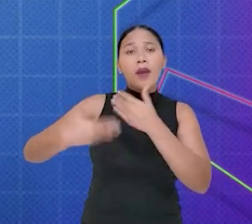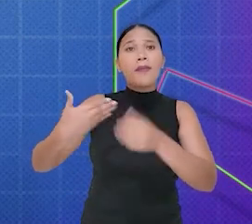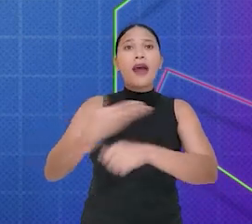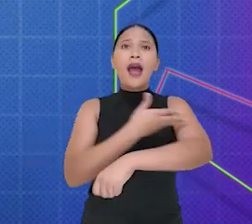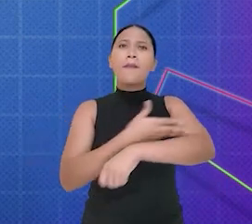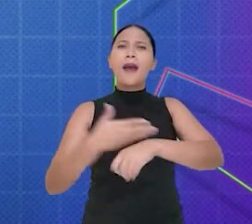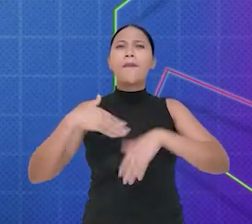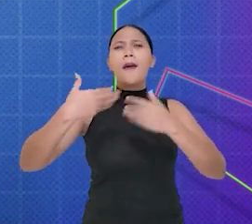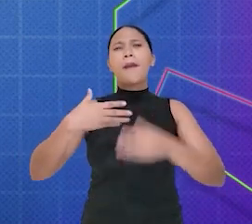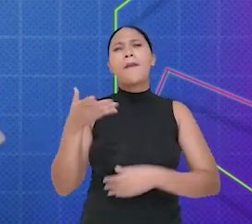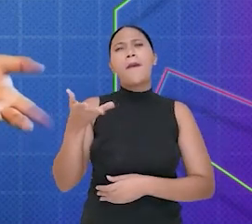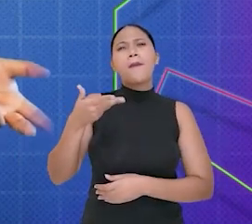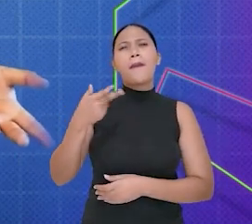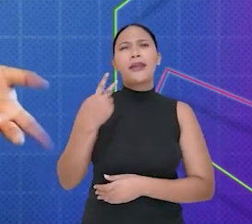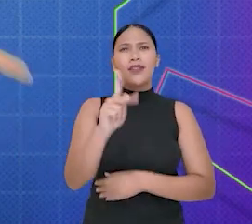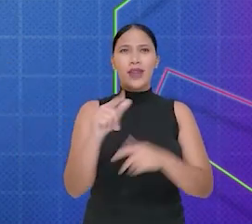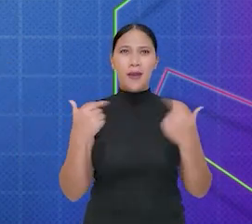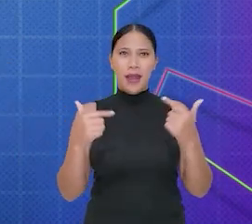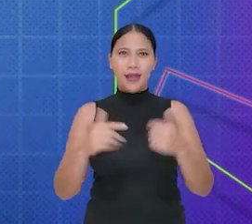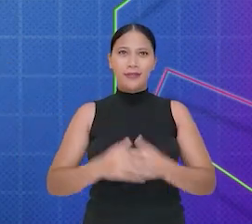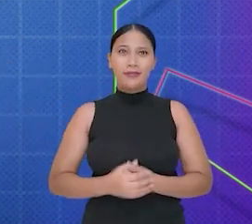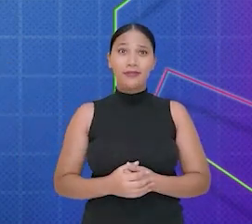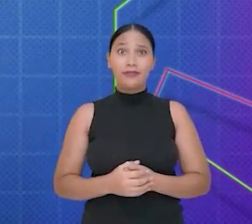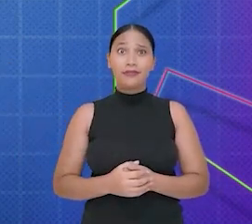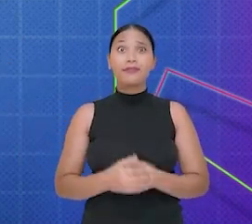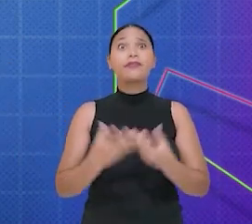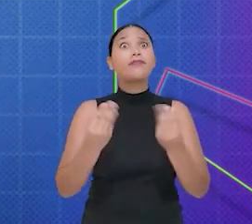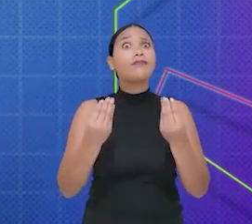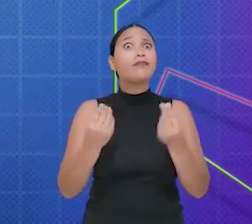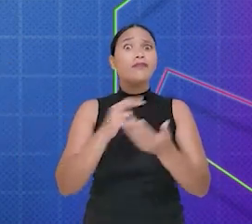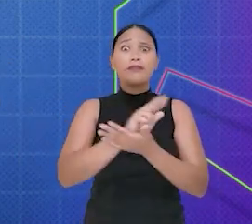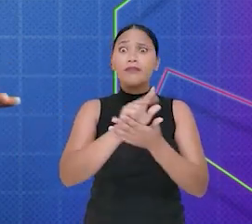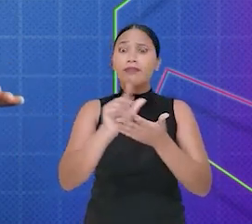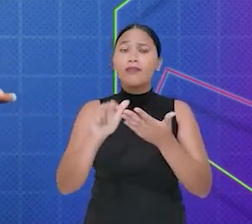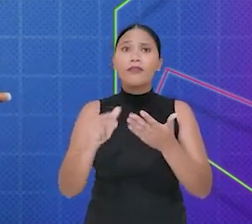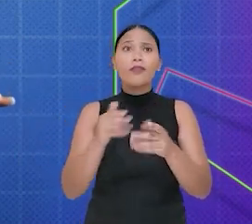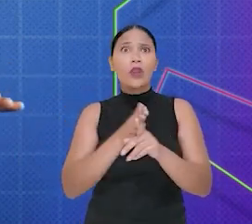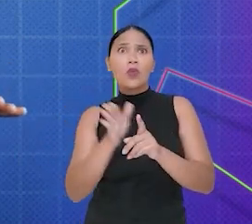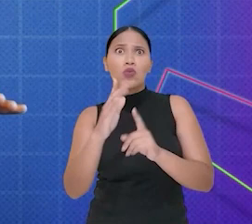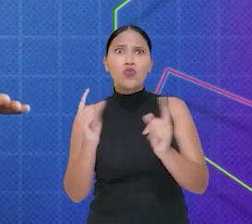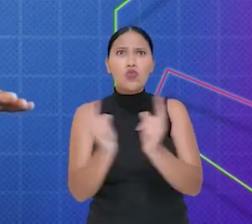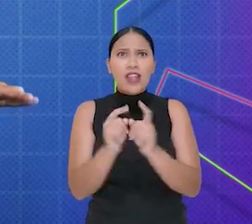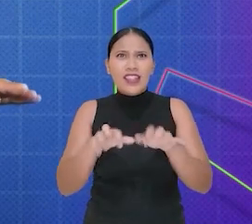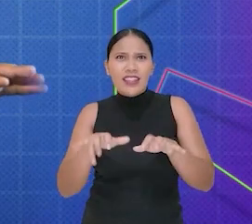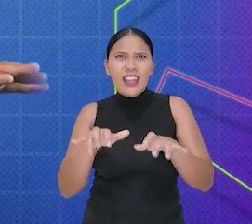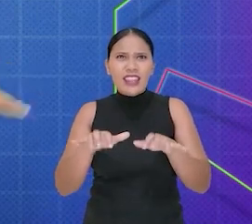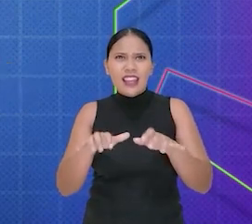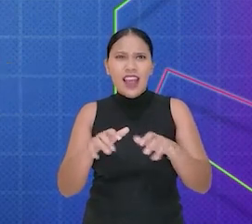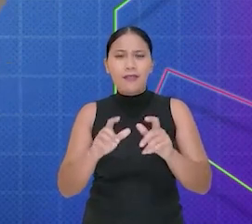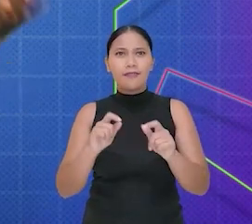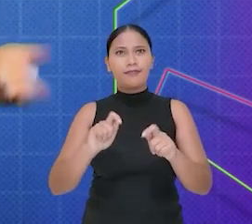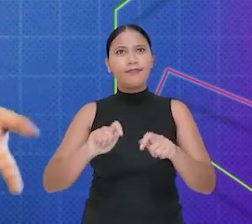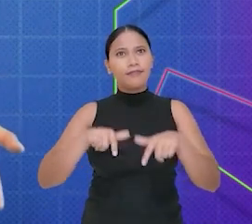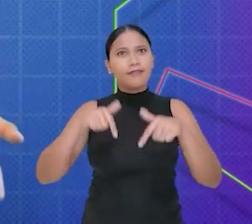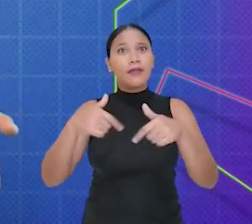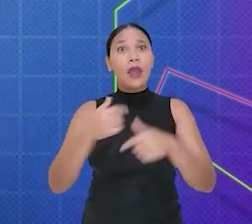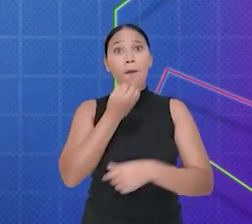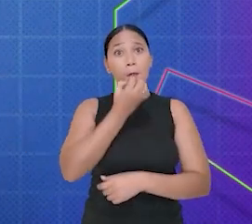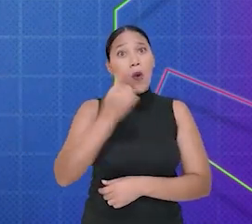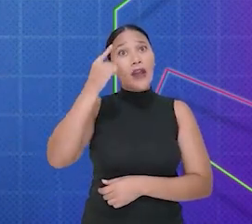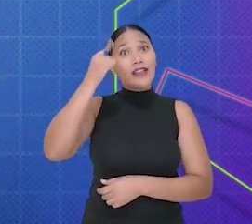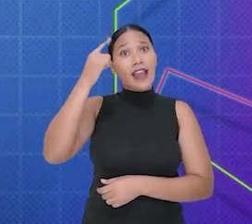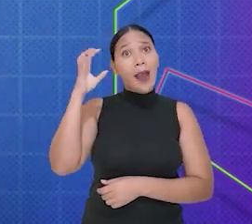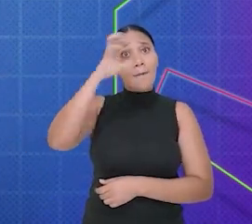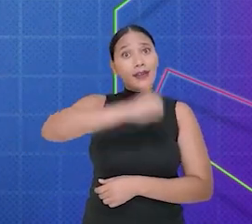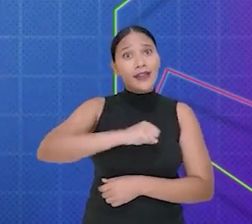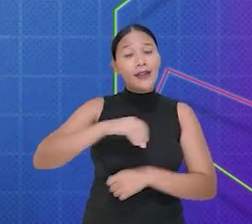com o tempo se tornará um hábito e aumentará a eficiência do seu trabalho. Há muitos outros atalhos de teclado disponíveis para várias aplicações, e